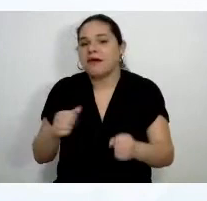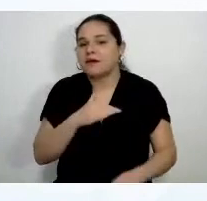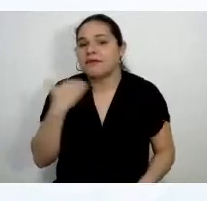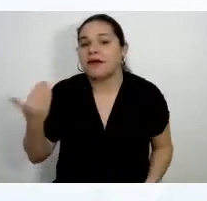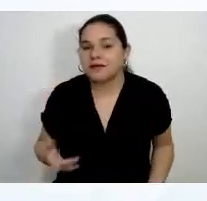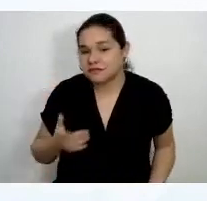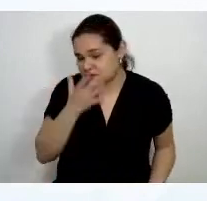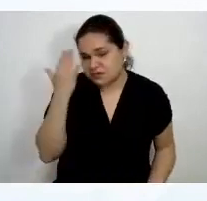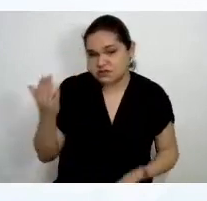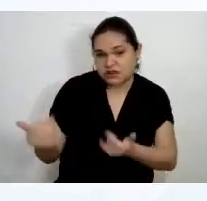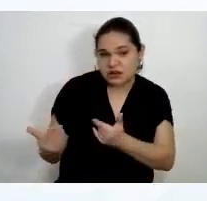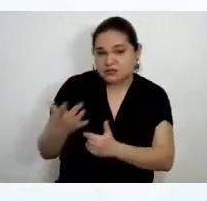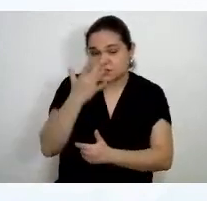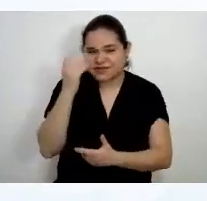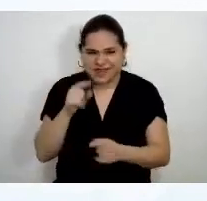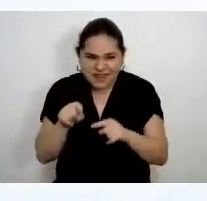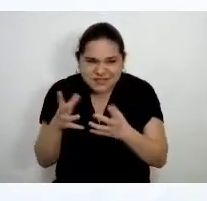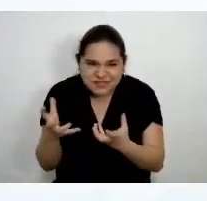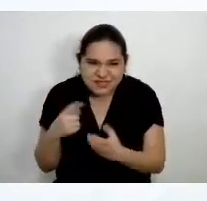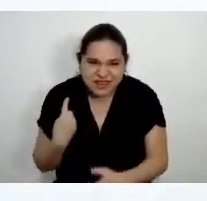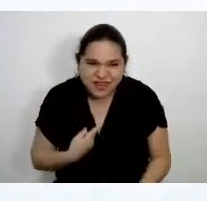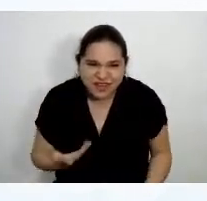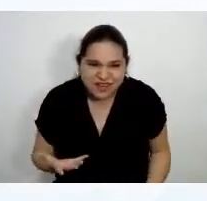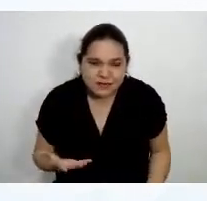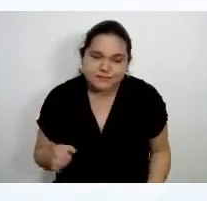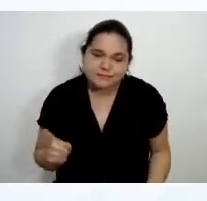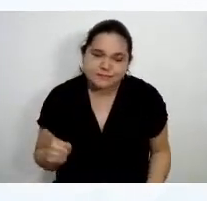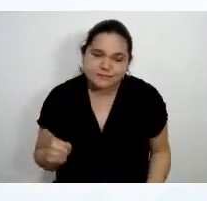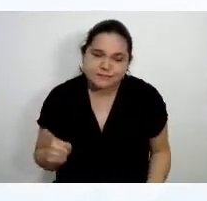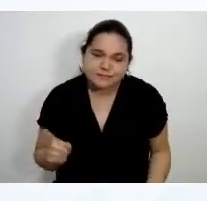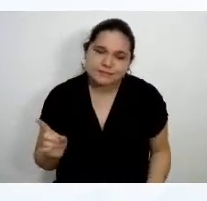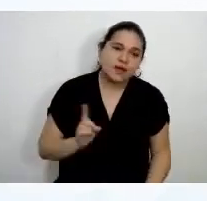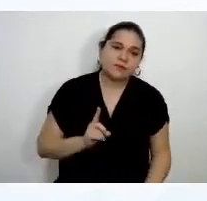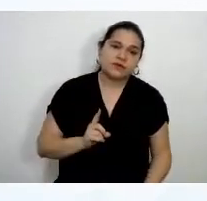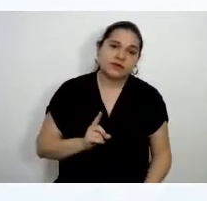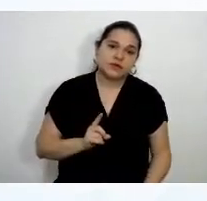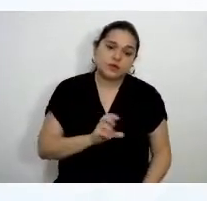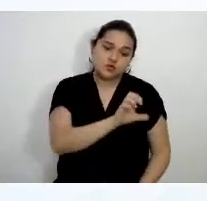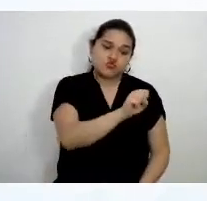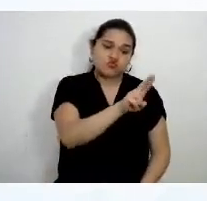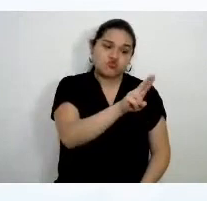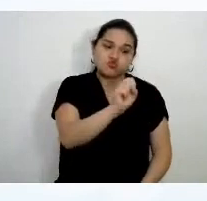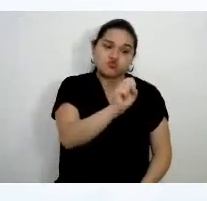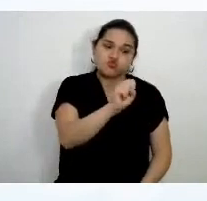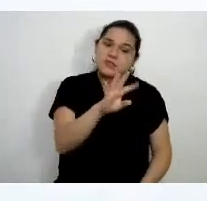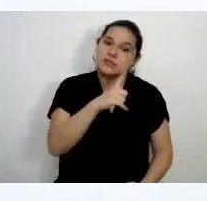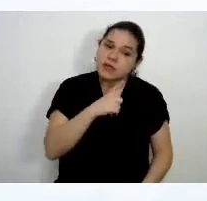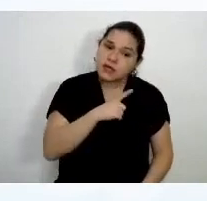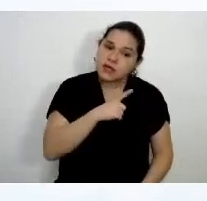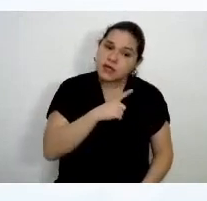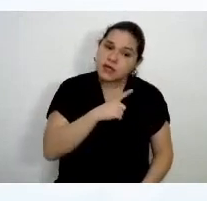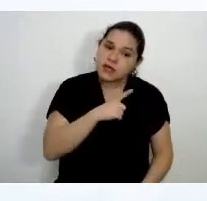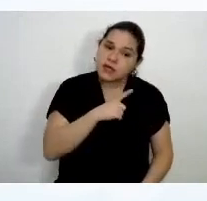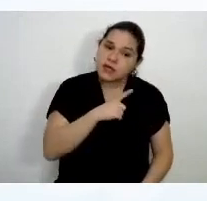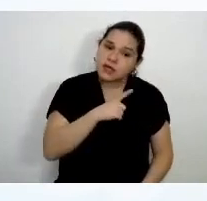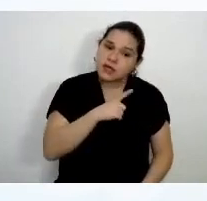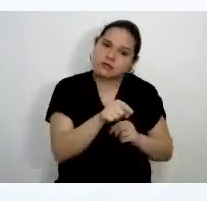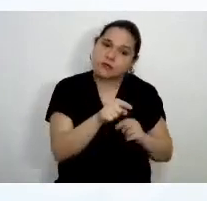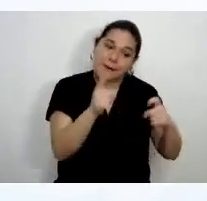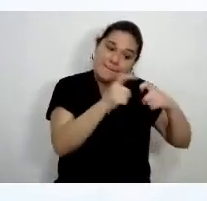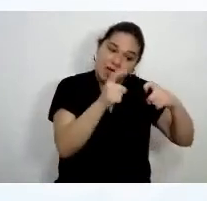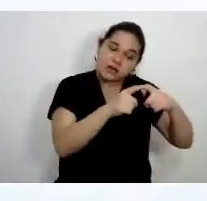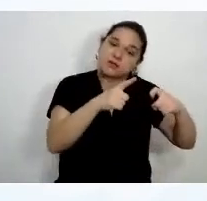É isso que nós queremos? Não. Sistema de saúde existe para isso. Médicos existem para evitar que as pessoas